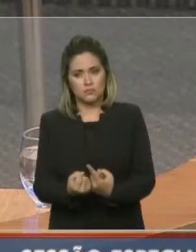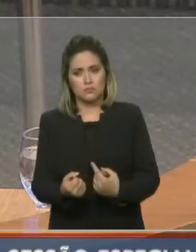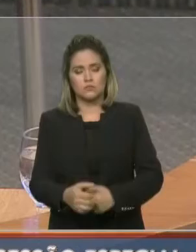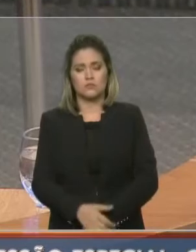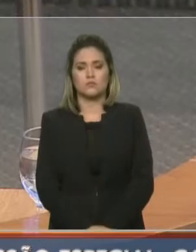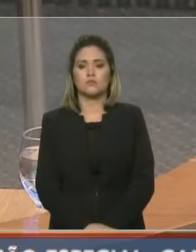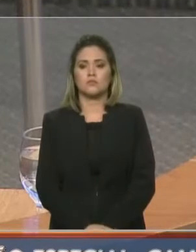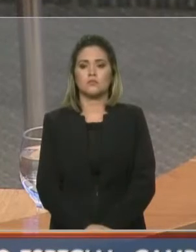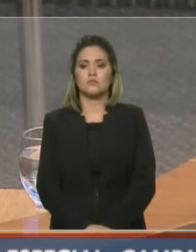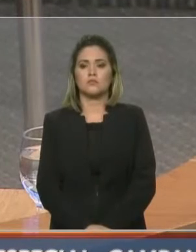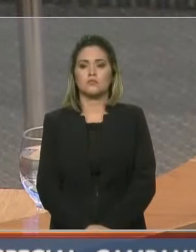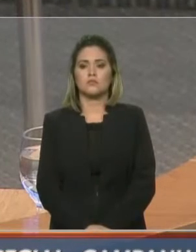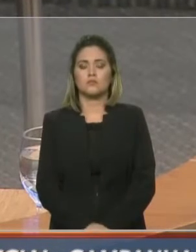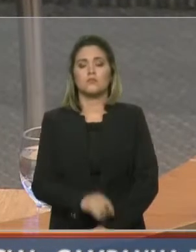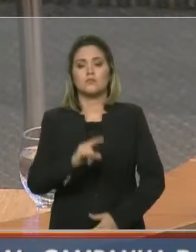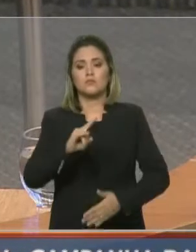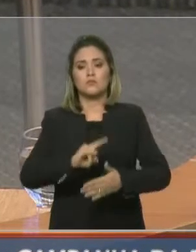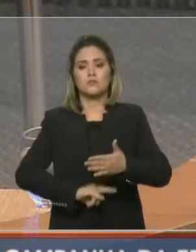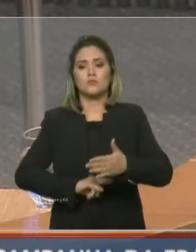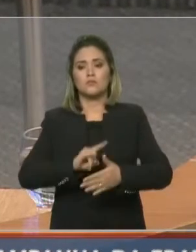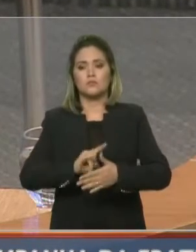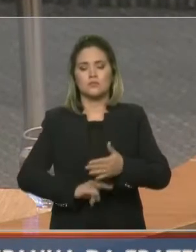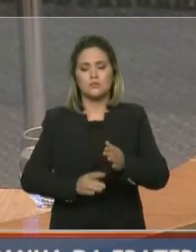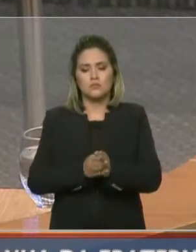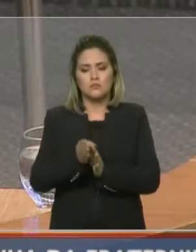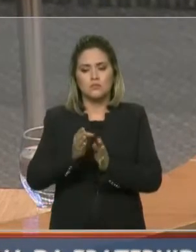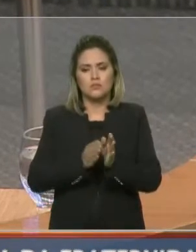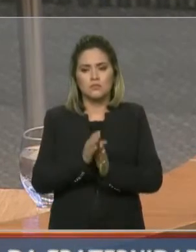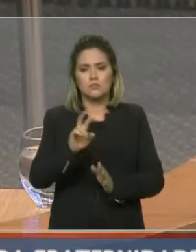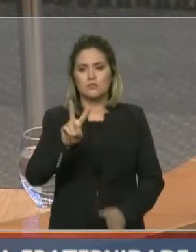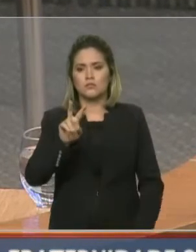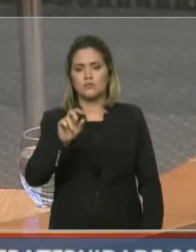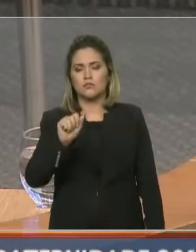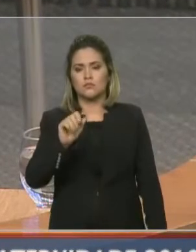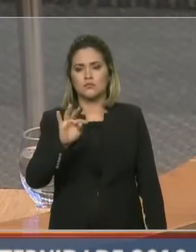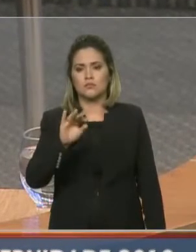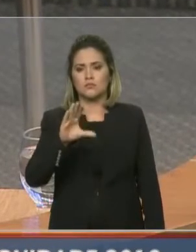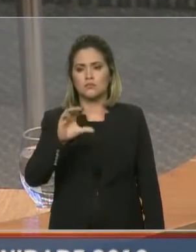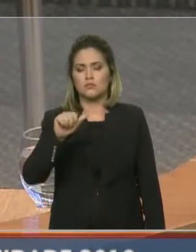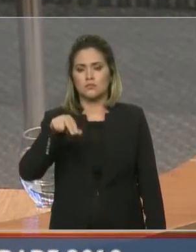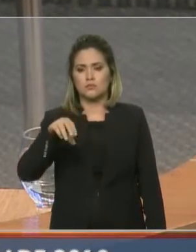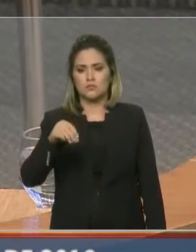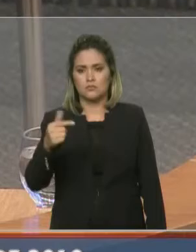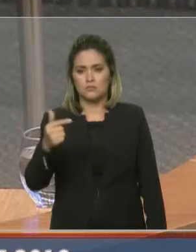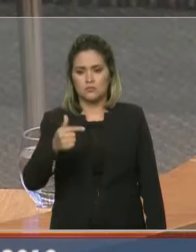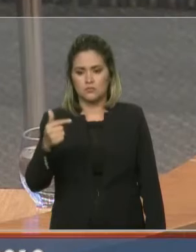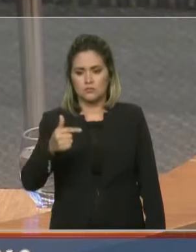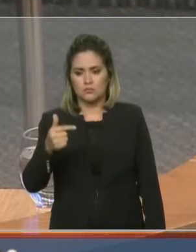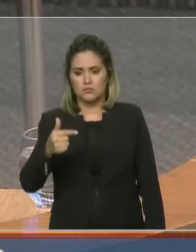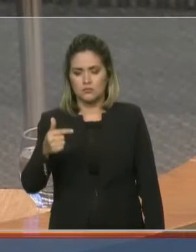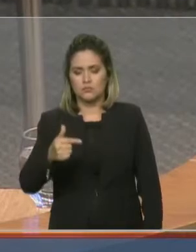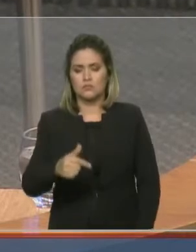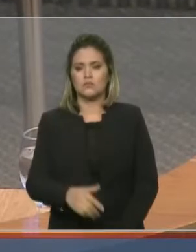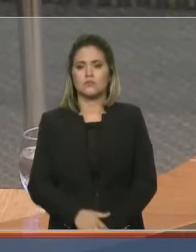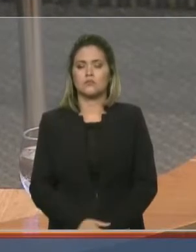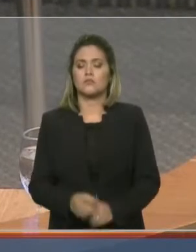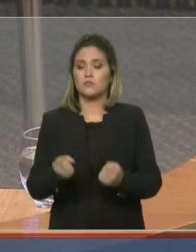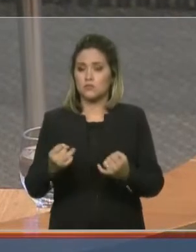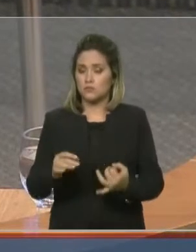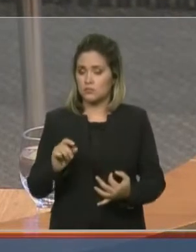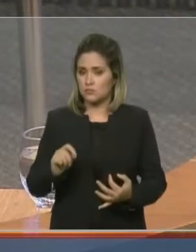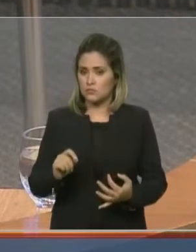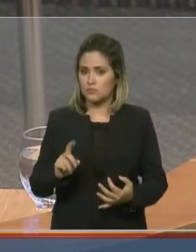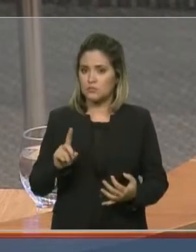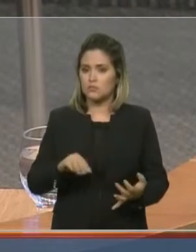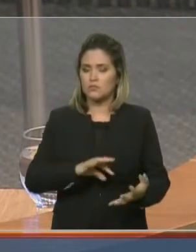documento do Concílio Vaticano II sobre os leigos, Apostolicam Ctoritate, diz que é no mundo